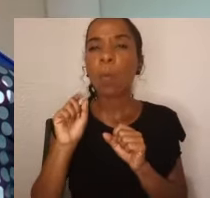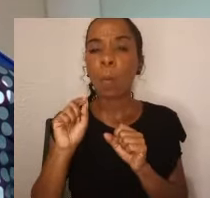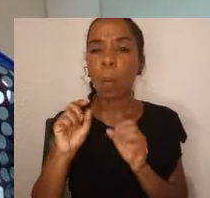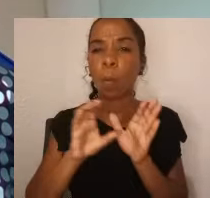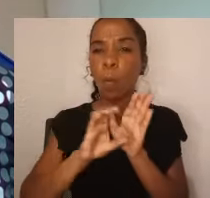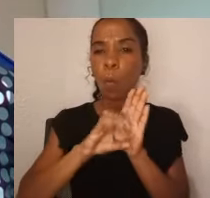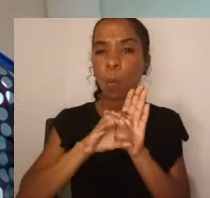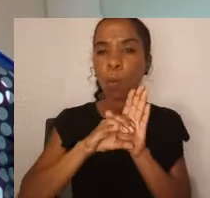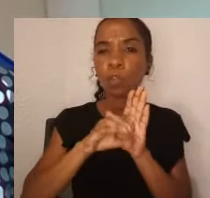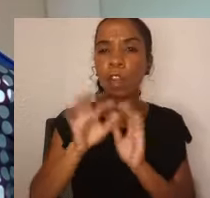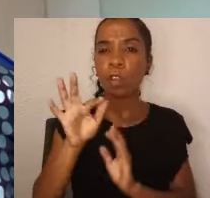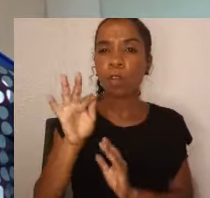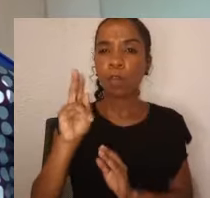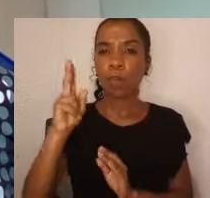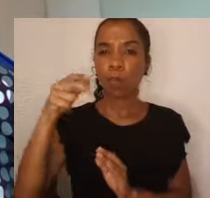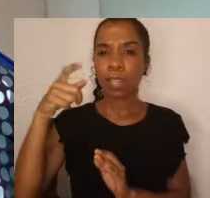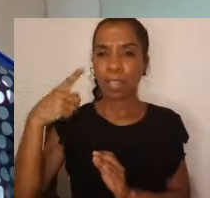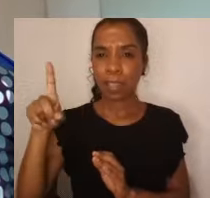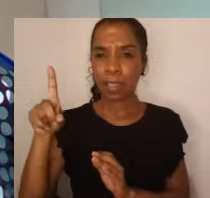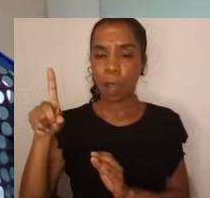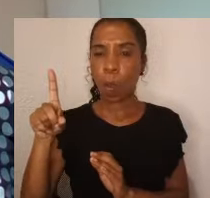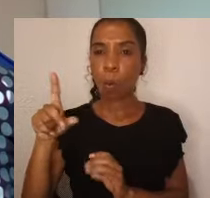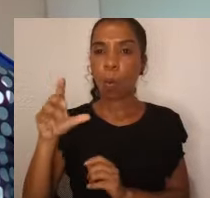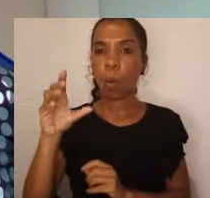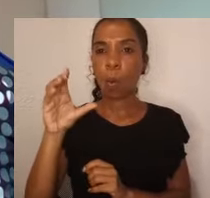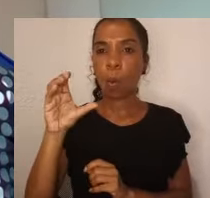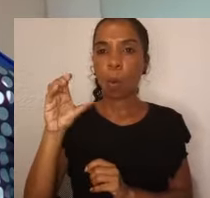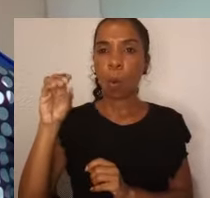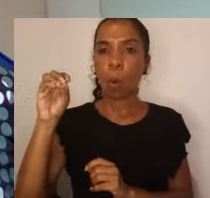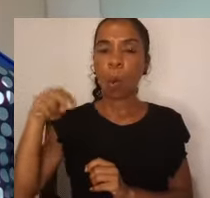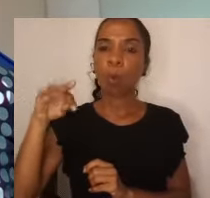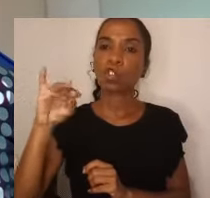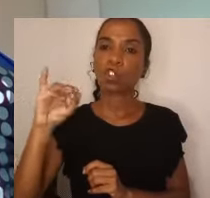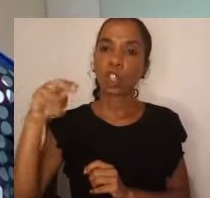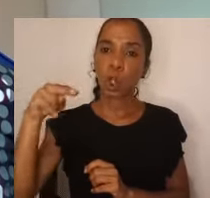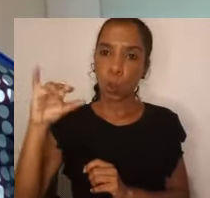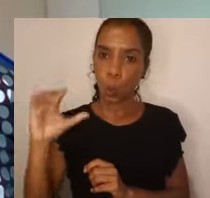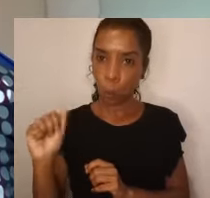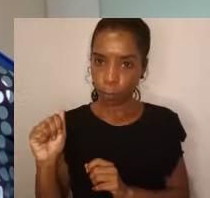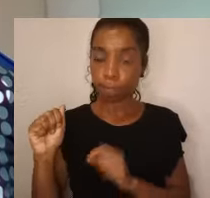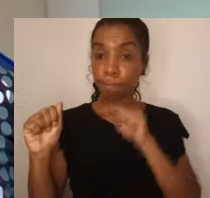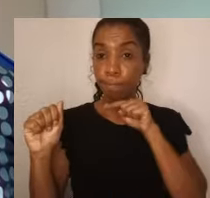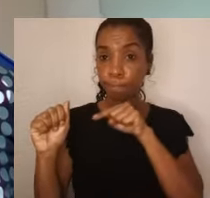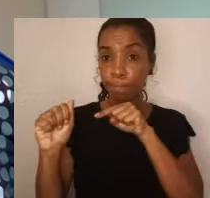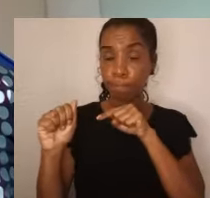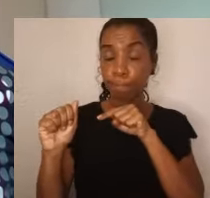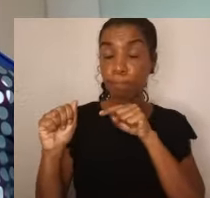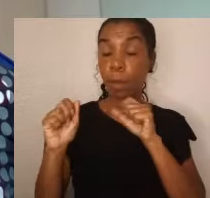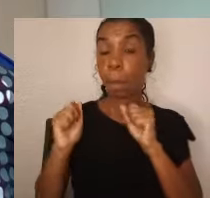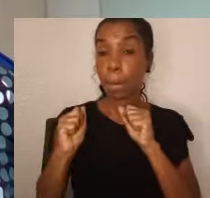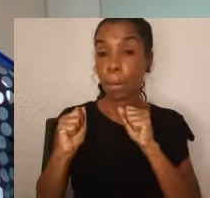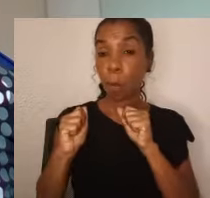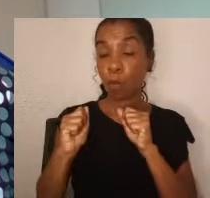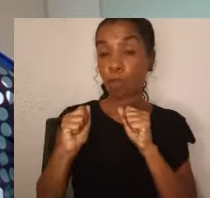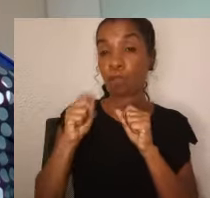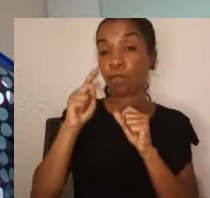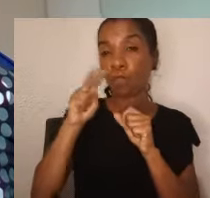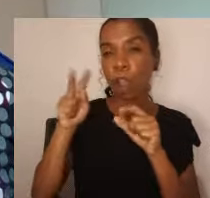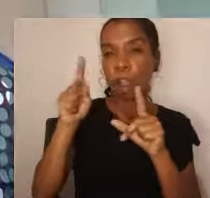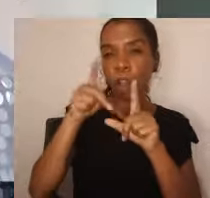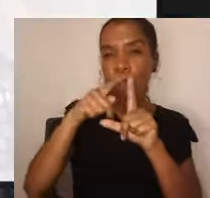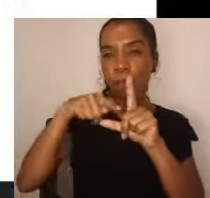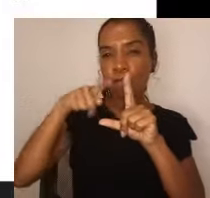esse conceito, poderemos calcular limites de funções sem recorrer ao esboço do